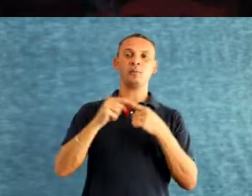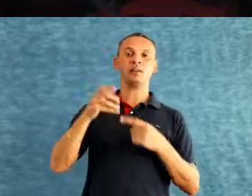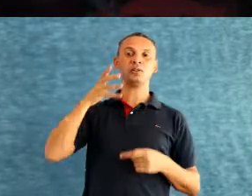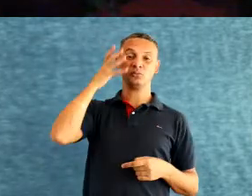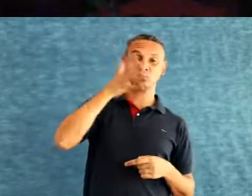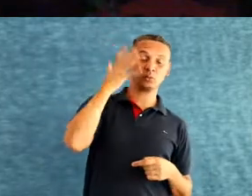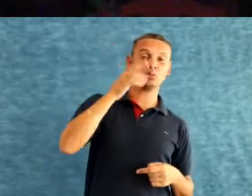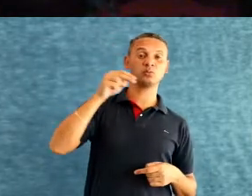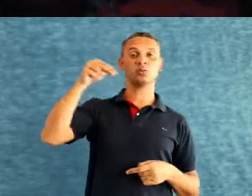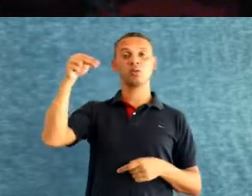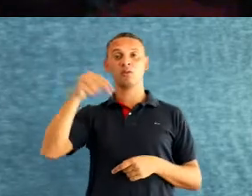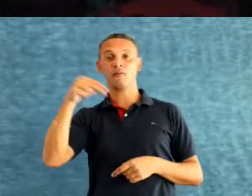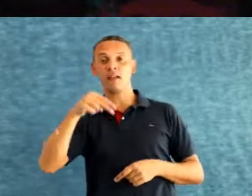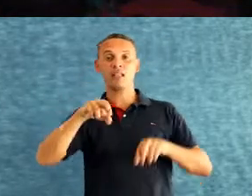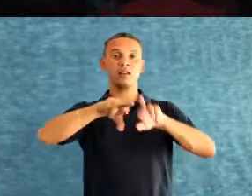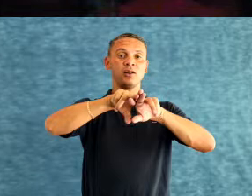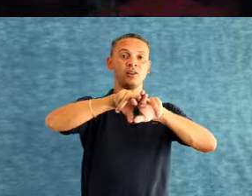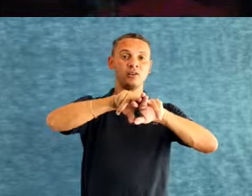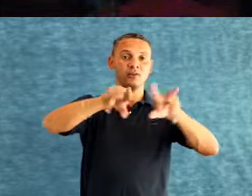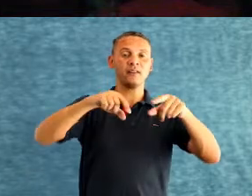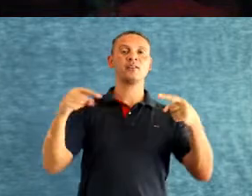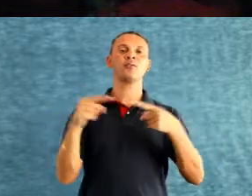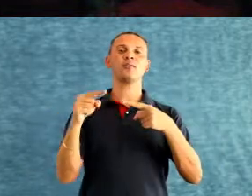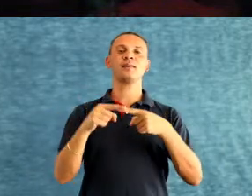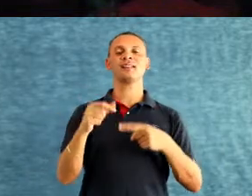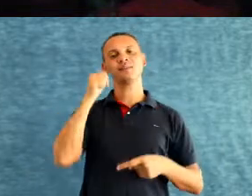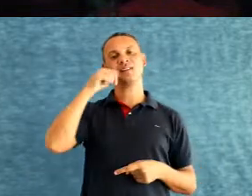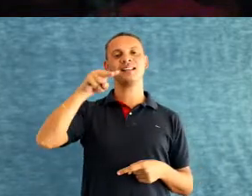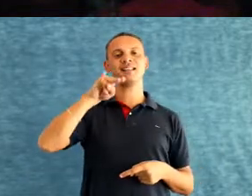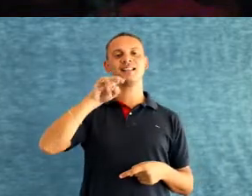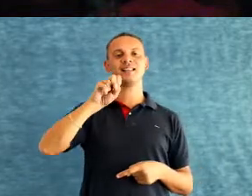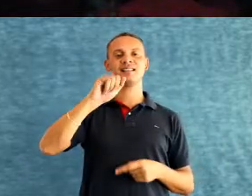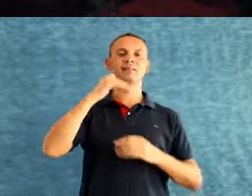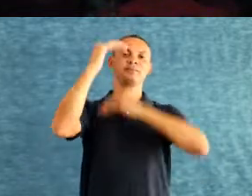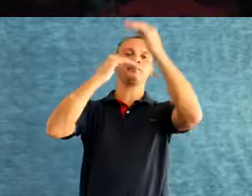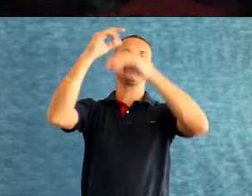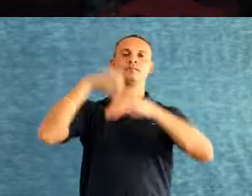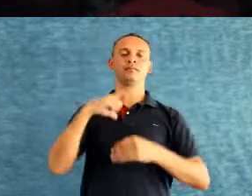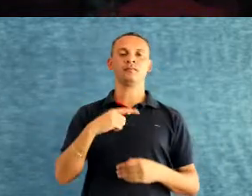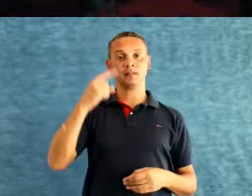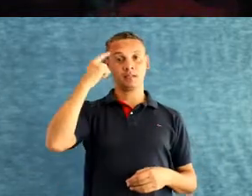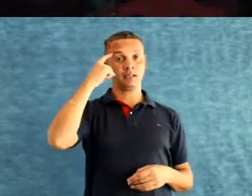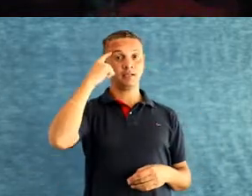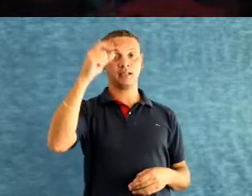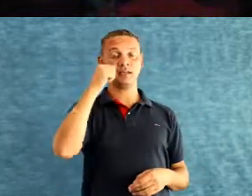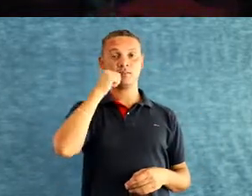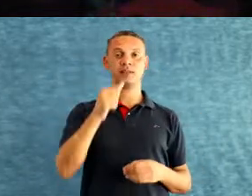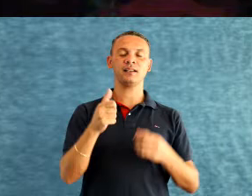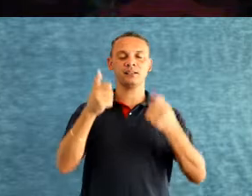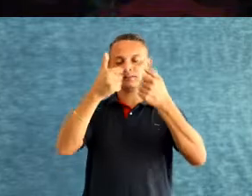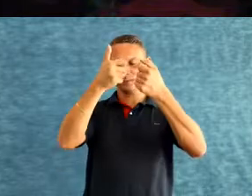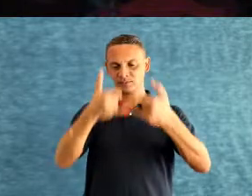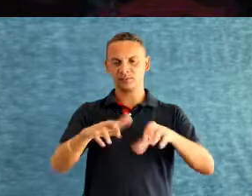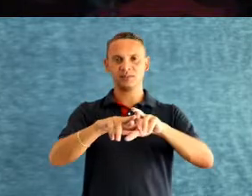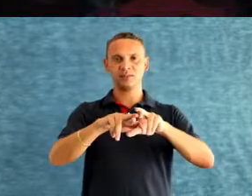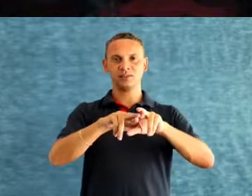como ensaios e colaborações jornalísticas. Em suas obras estão as ideias que fundamentaram o seu exercício do